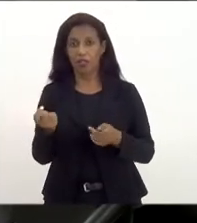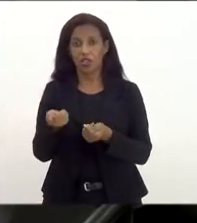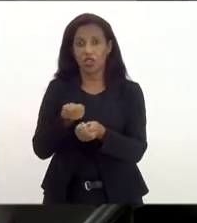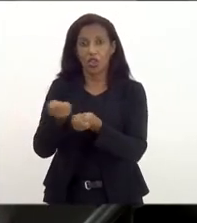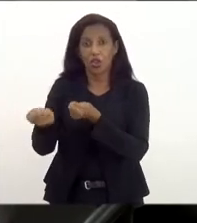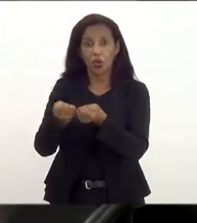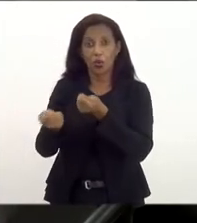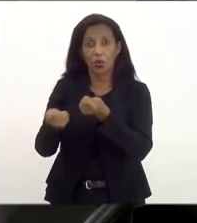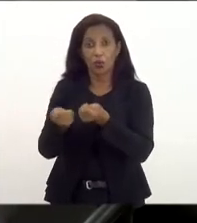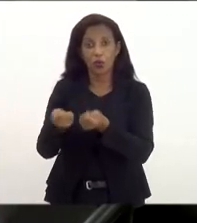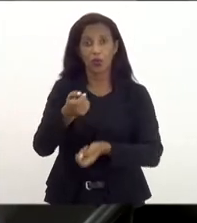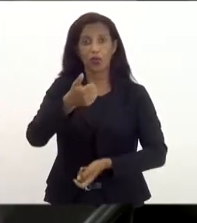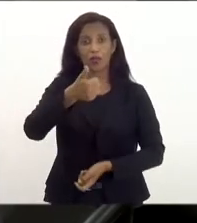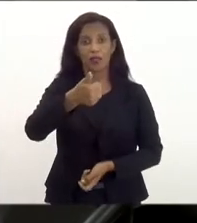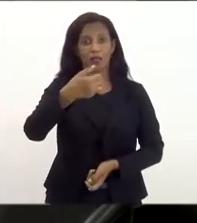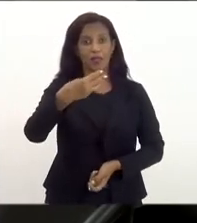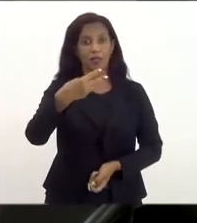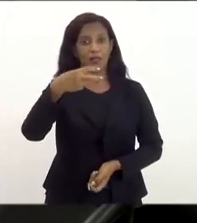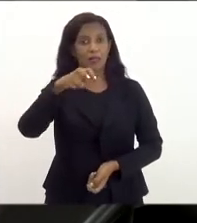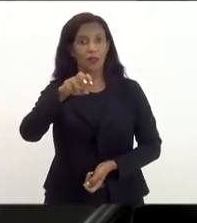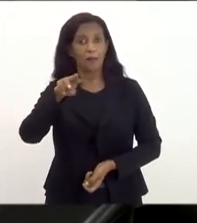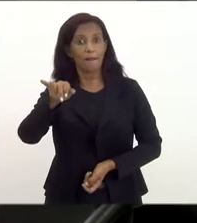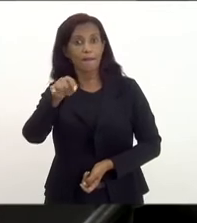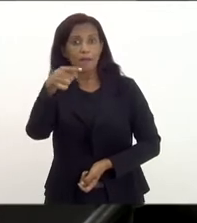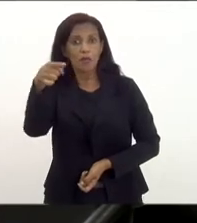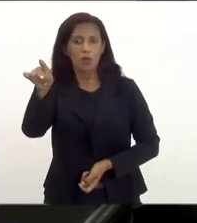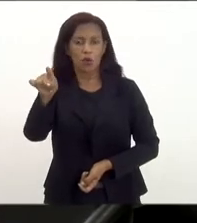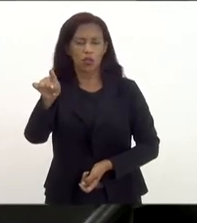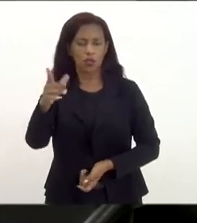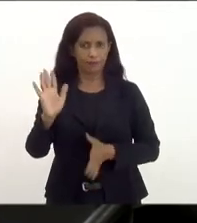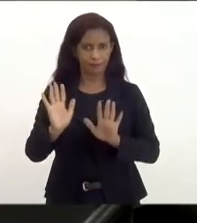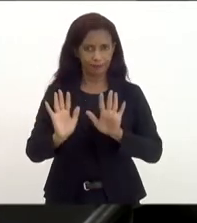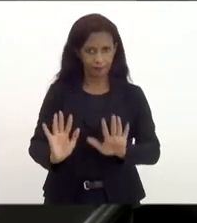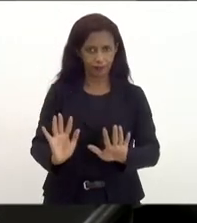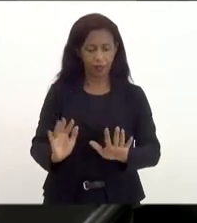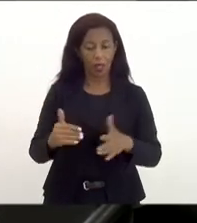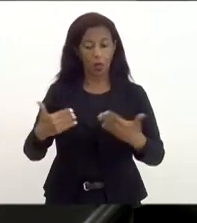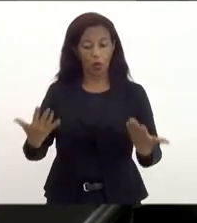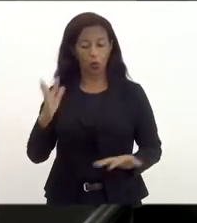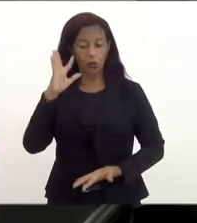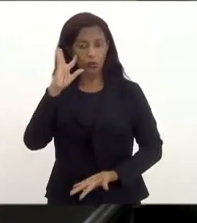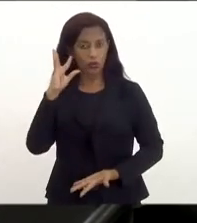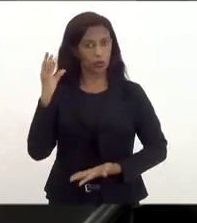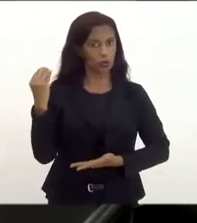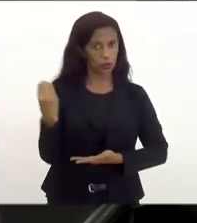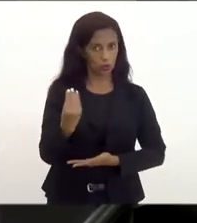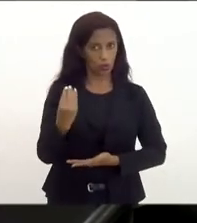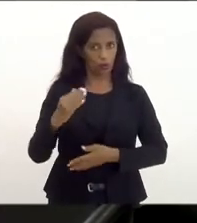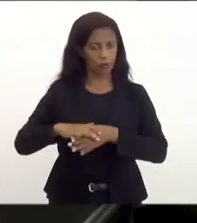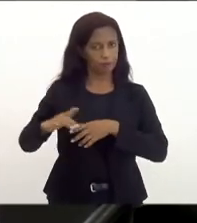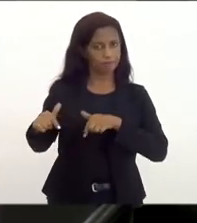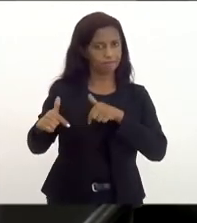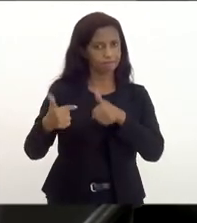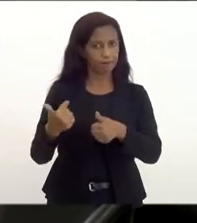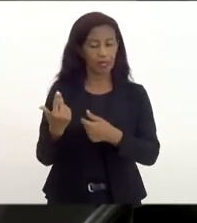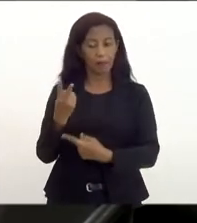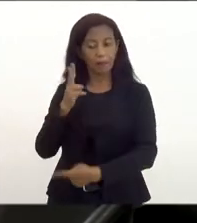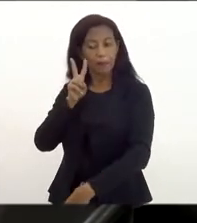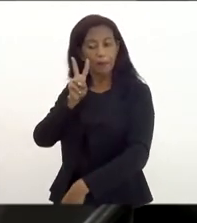135 milhões então o que que eu quero dizer quando a gente toma decisão de fazer isso nós estamos Protegendo